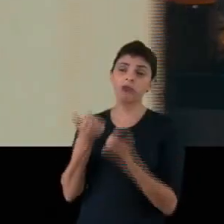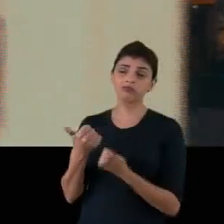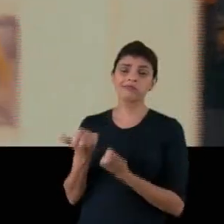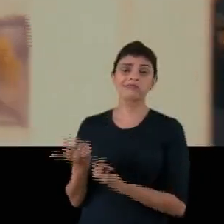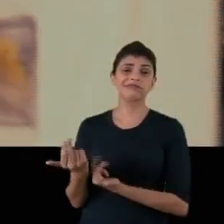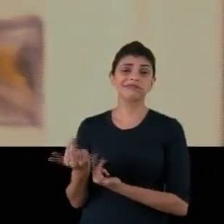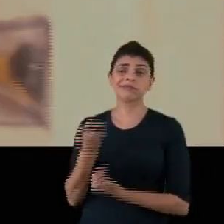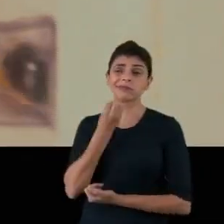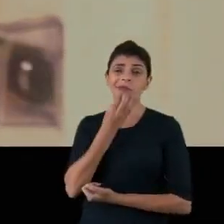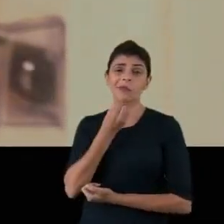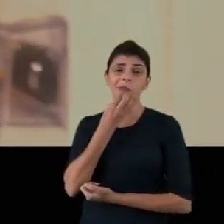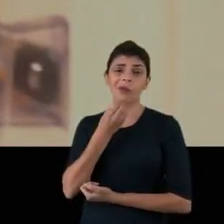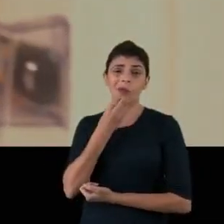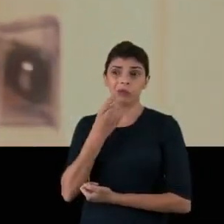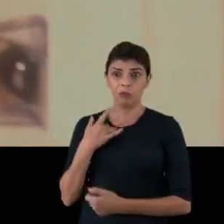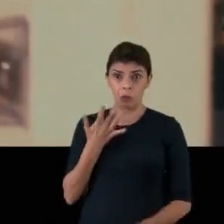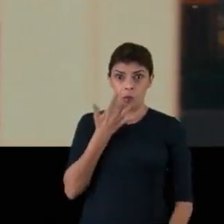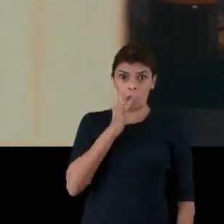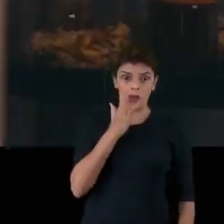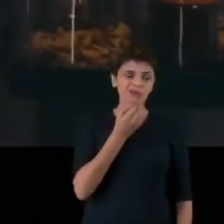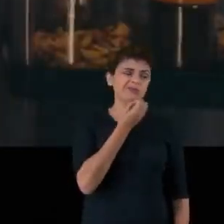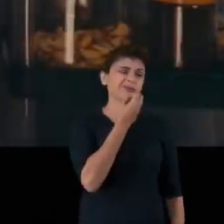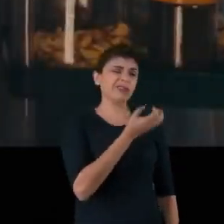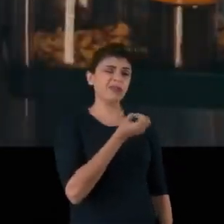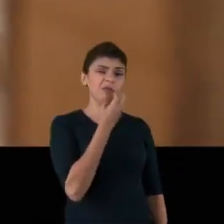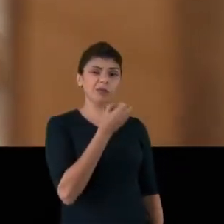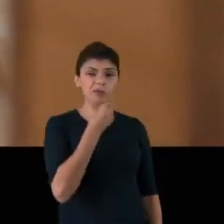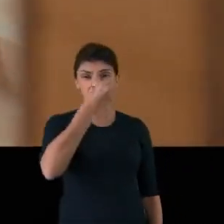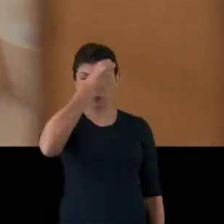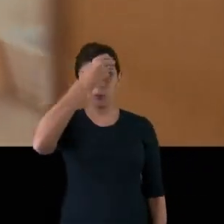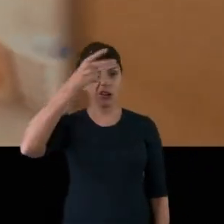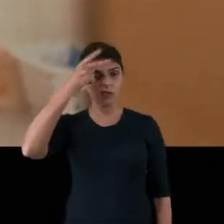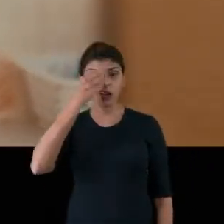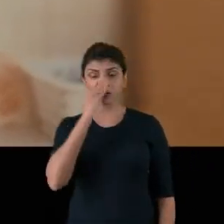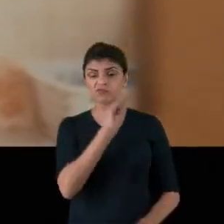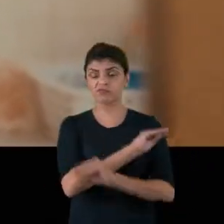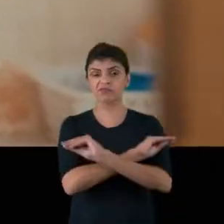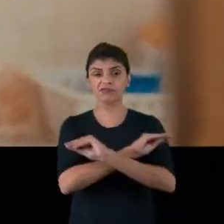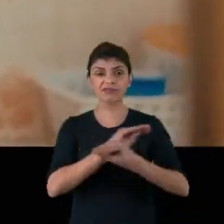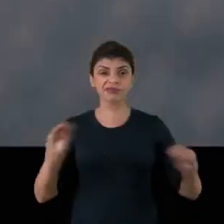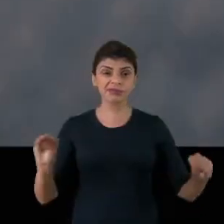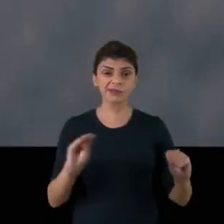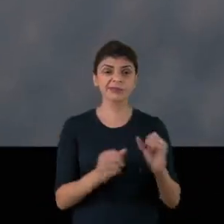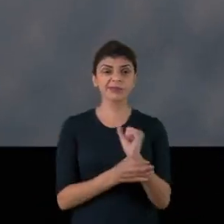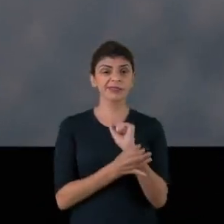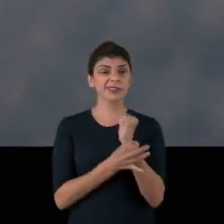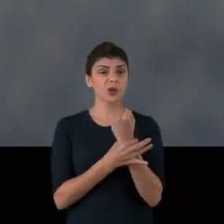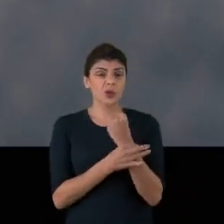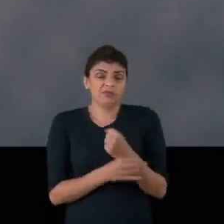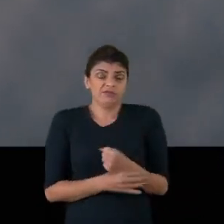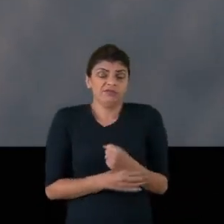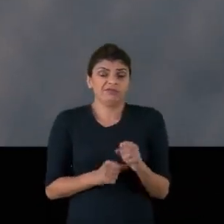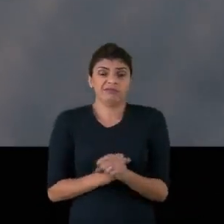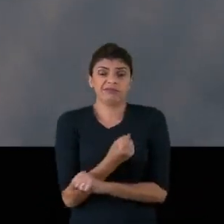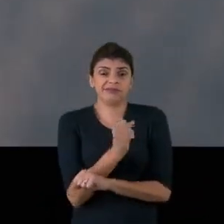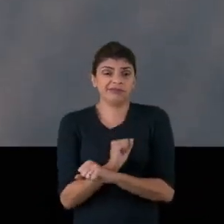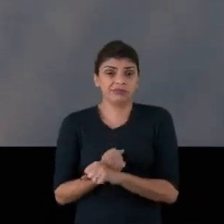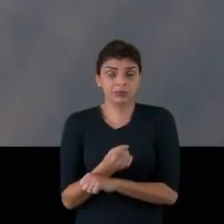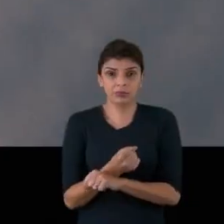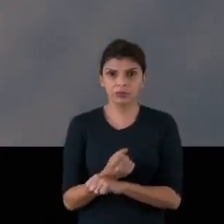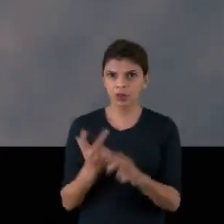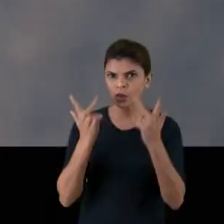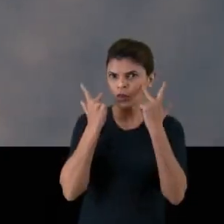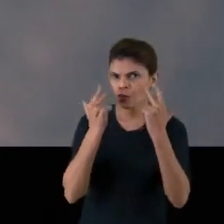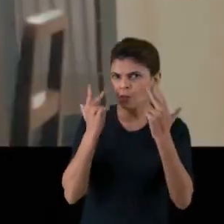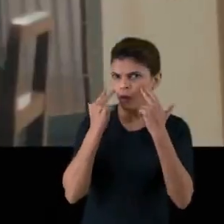É normal. Que viver com medo é normal. Que o prefeito não ligar para a segurança